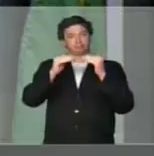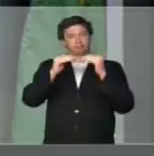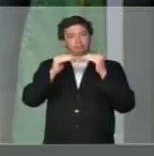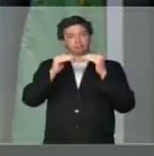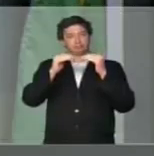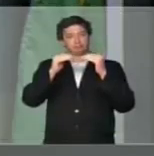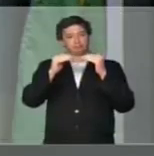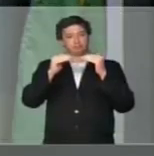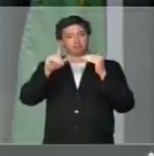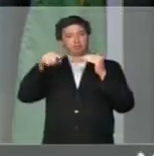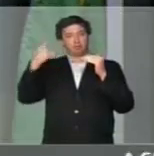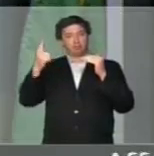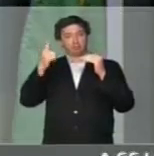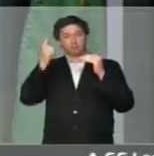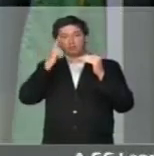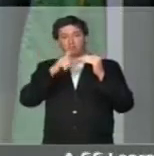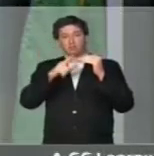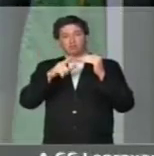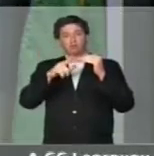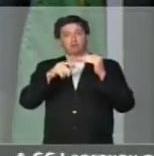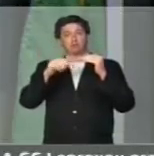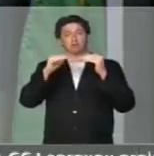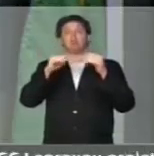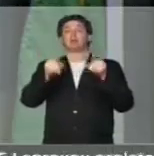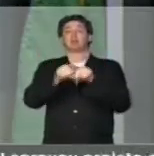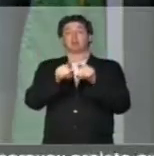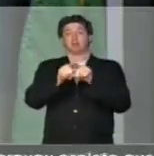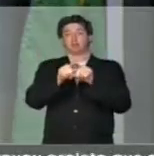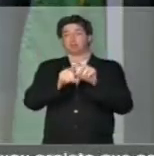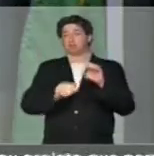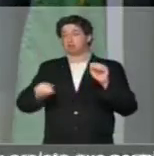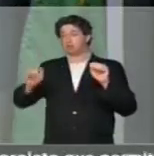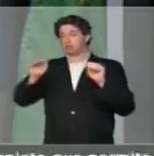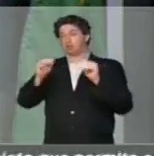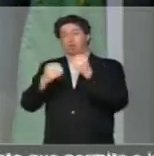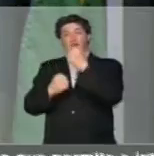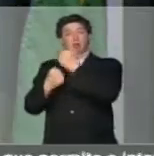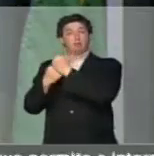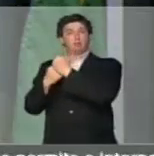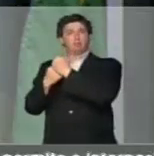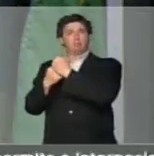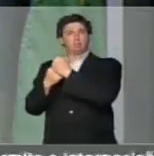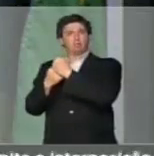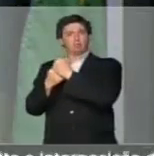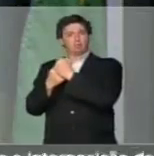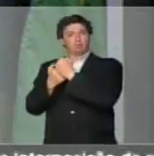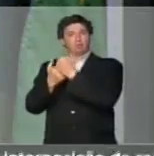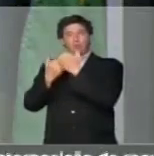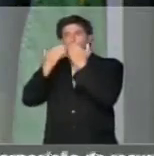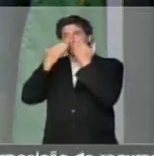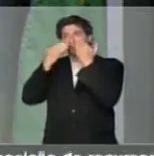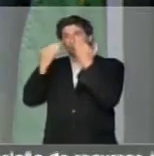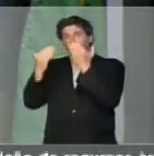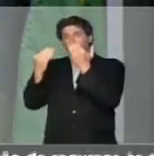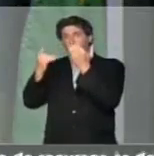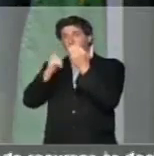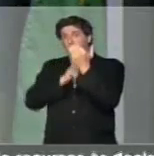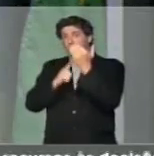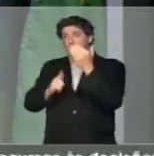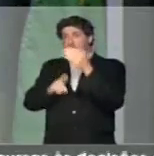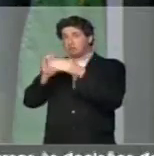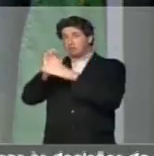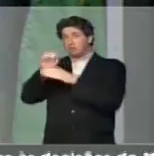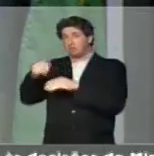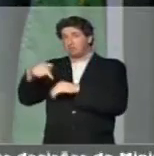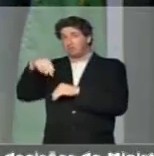Azambuja, e depois, paralelo a isso, a um apoio público do então governador